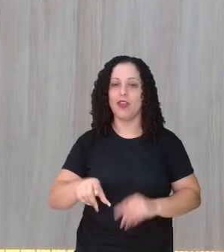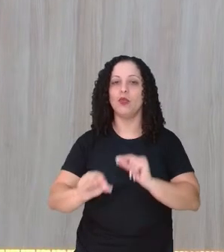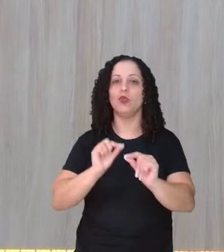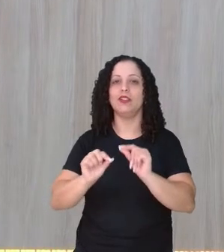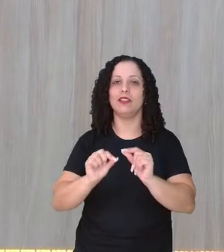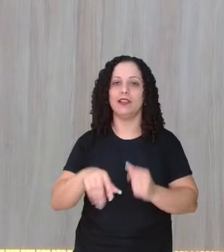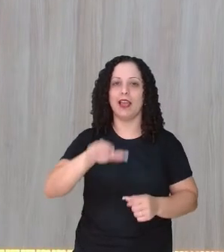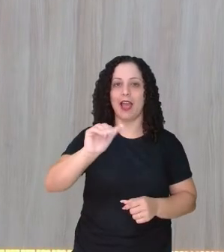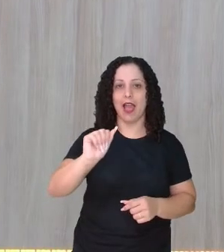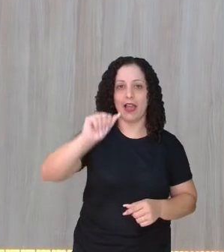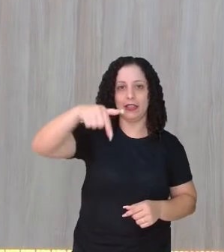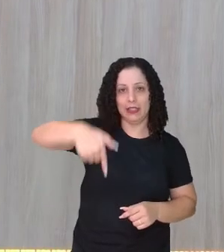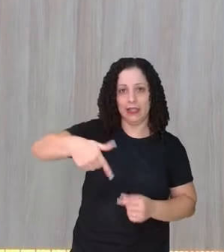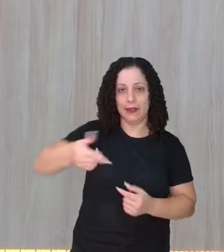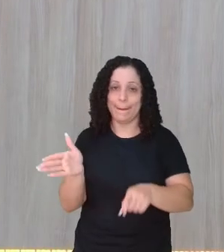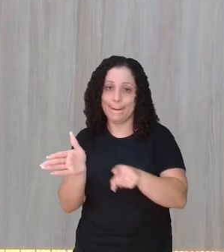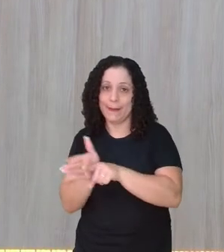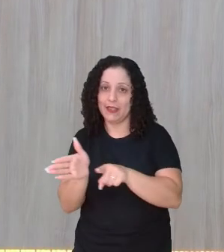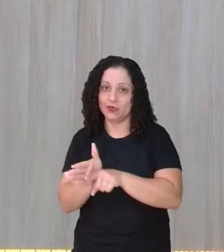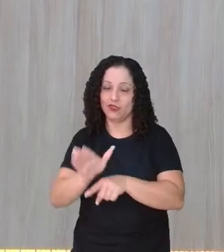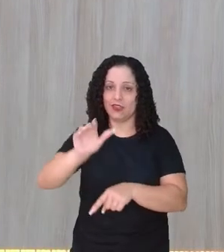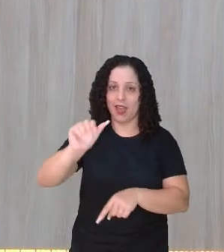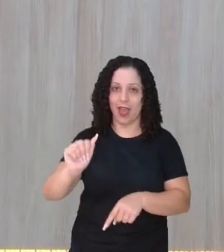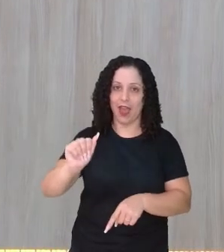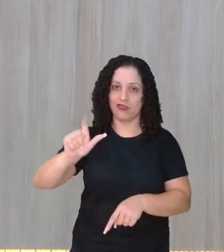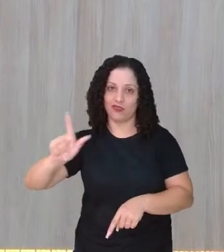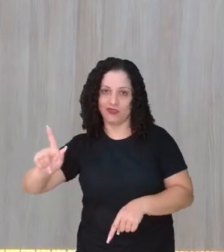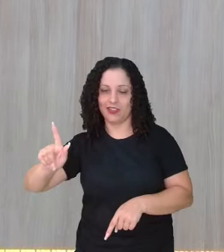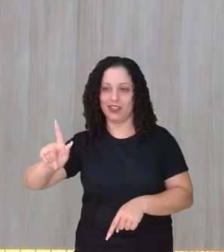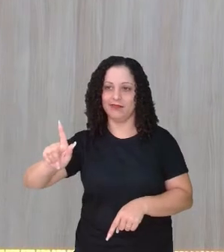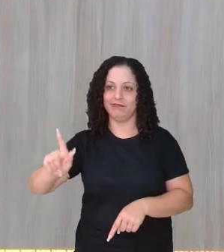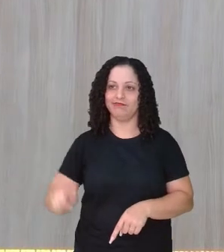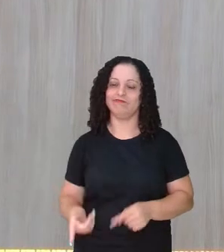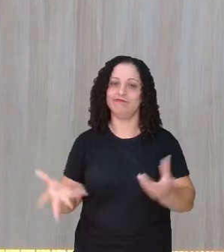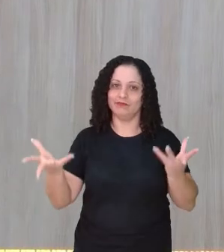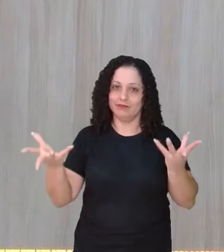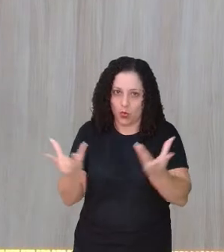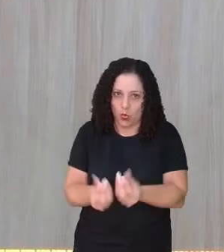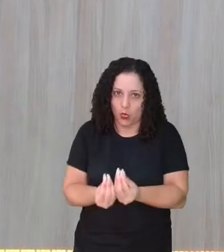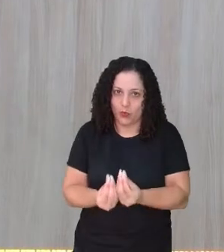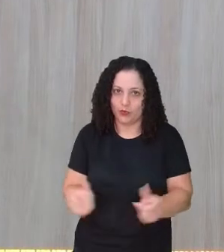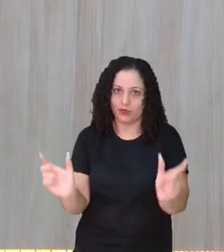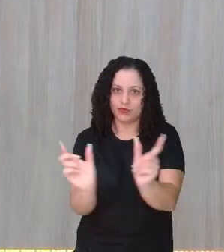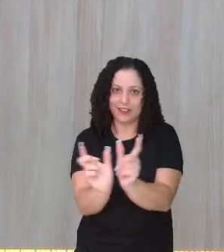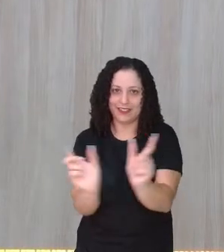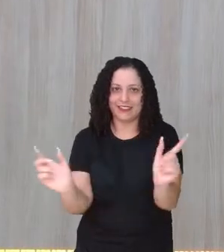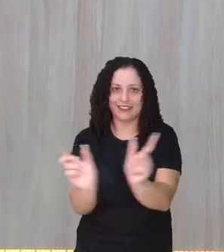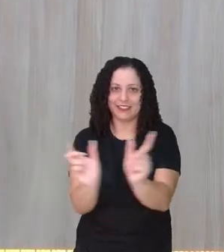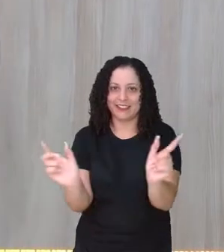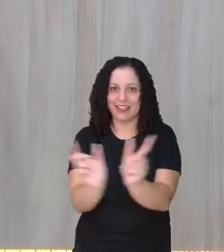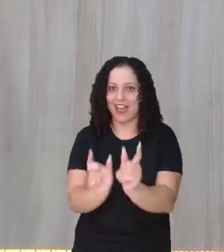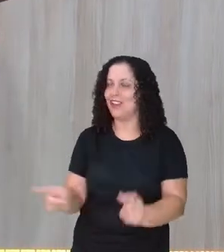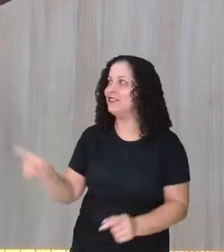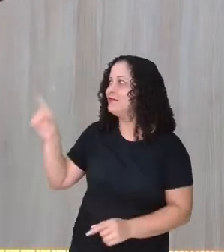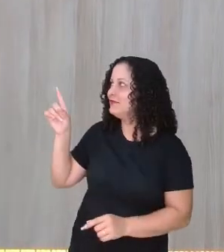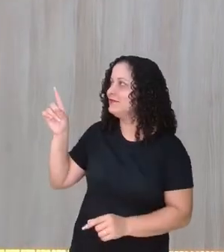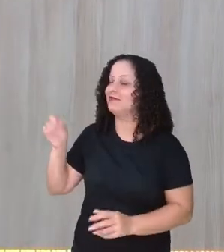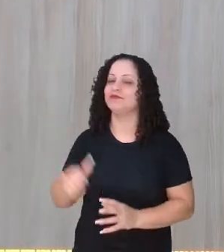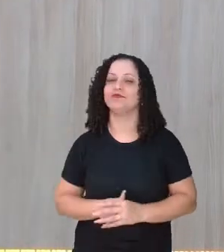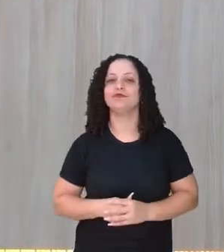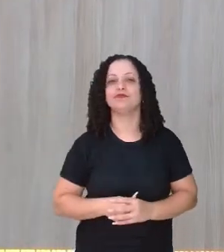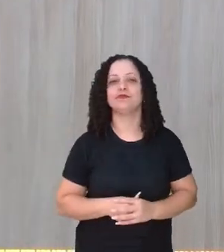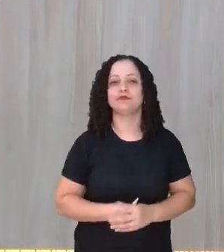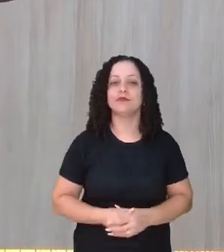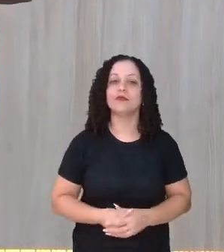do quintal menos a área do gramado, e eu vou ter essa expressão algébrica aqui, certo? Outra pergunta que eu